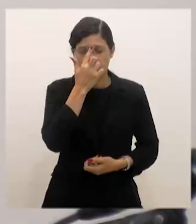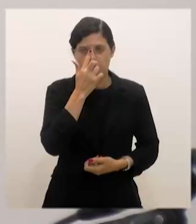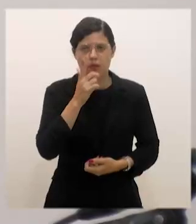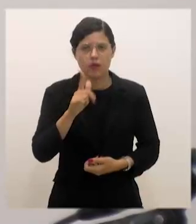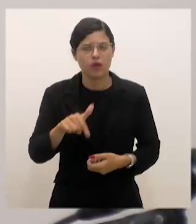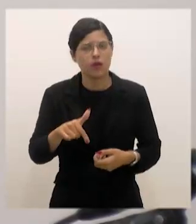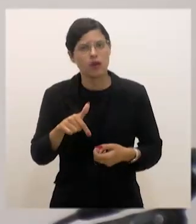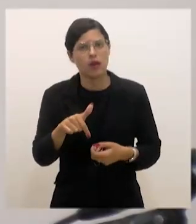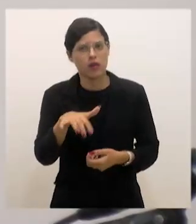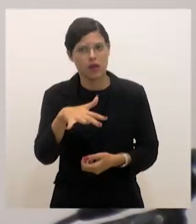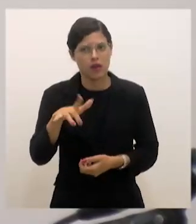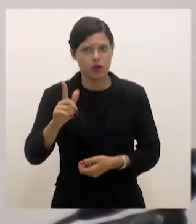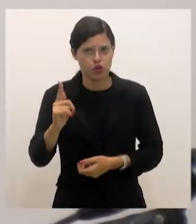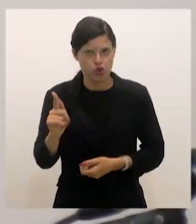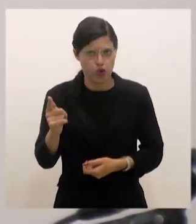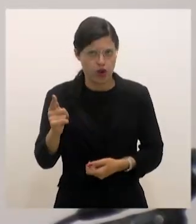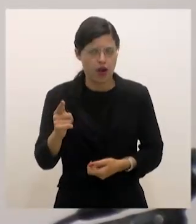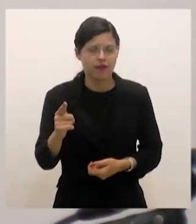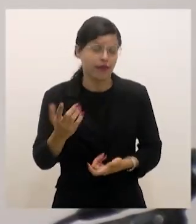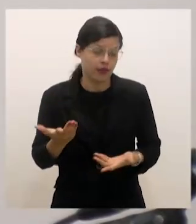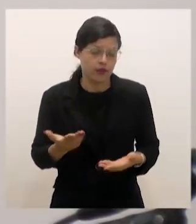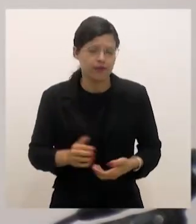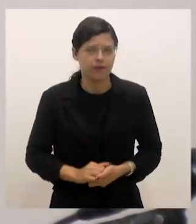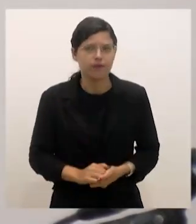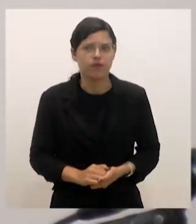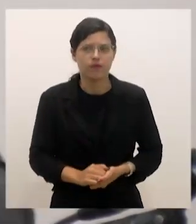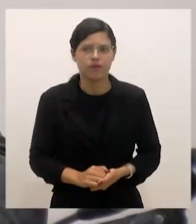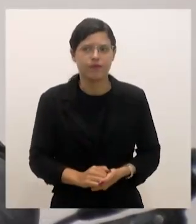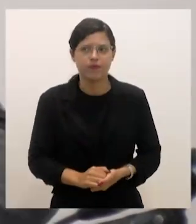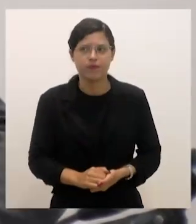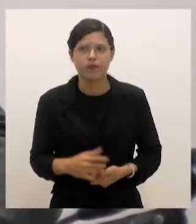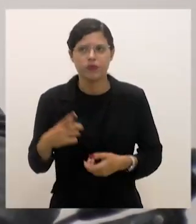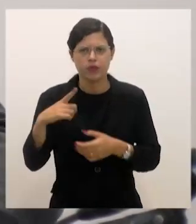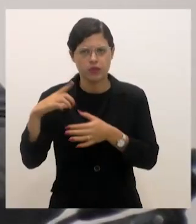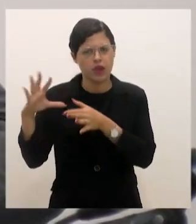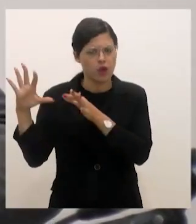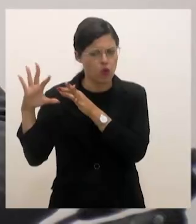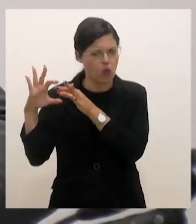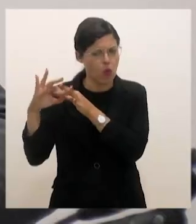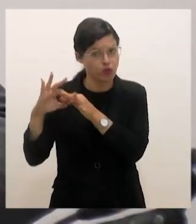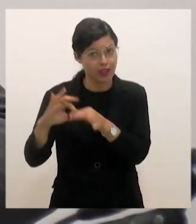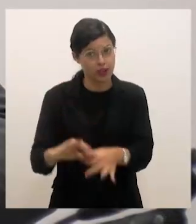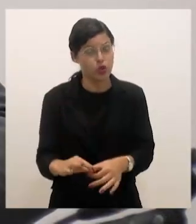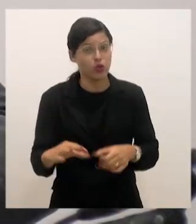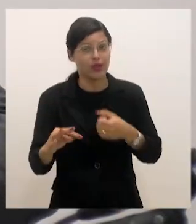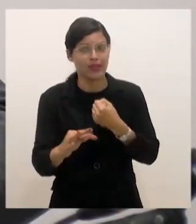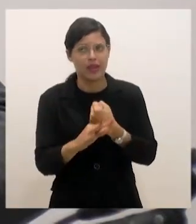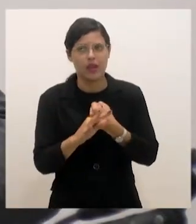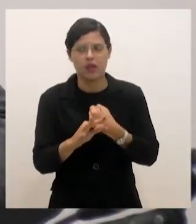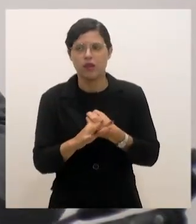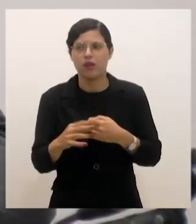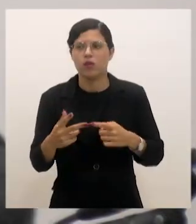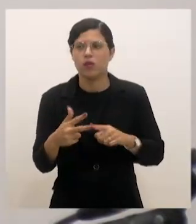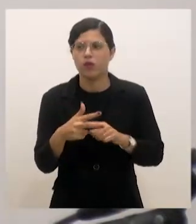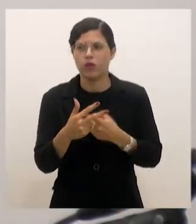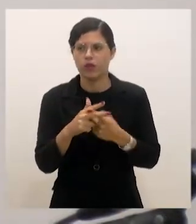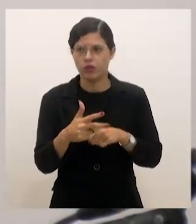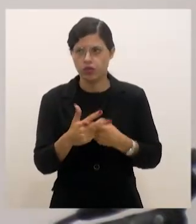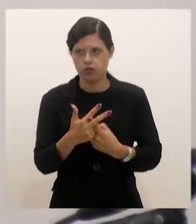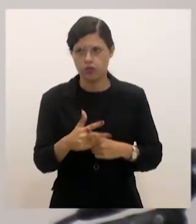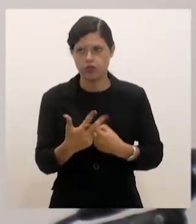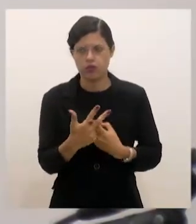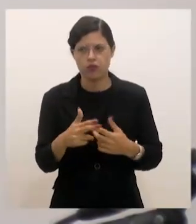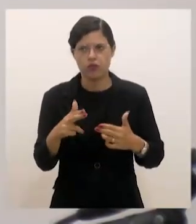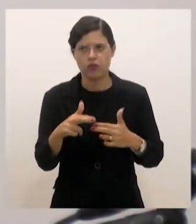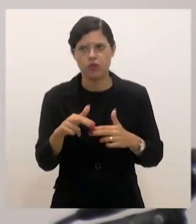condições geográficas e territoriais das áreas. Então, há um contexto técnico que foi corrigido, e é isso que está sendo